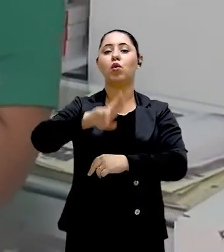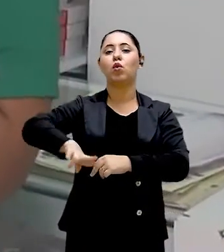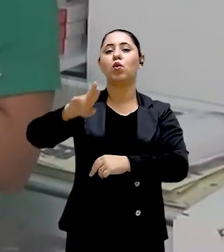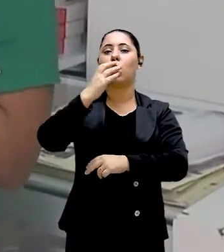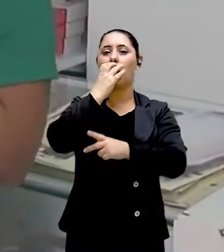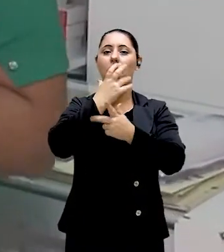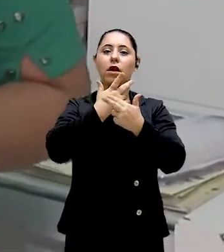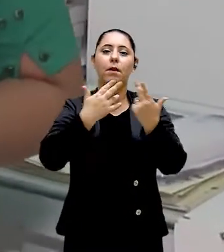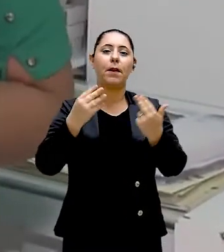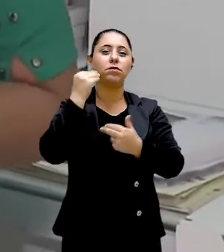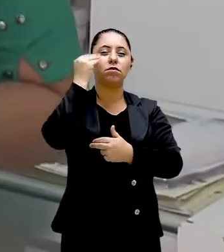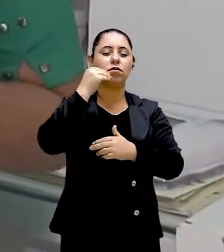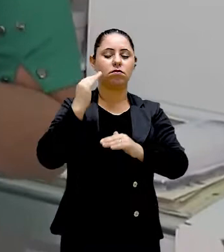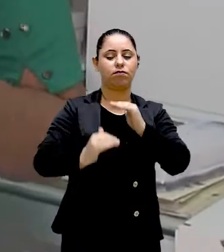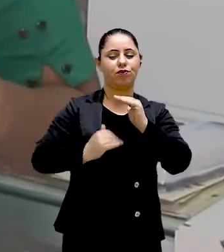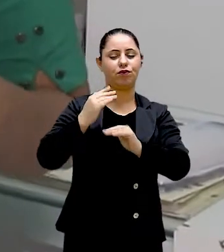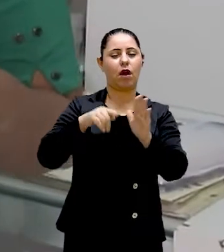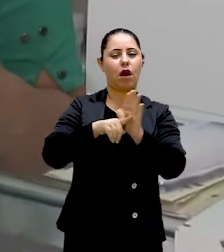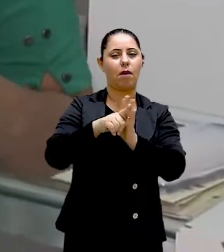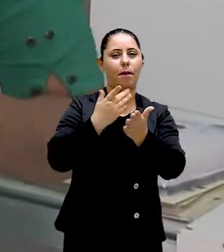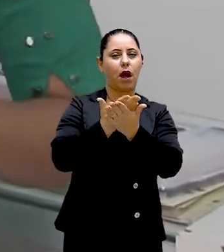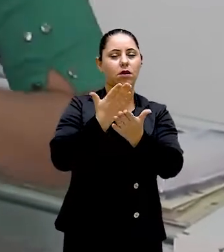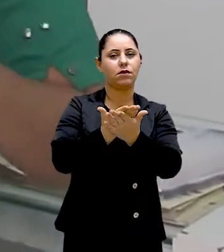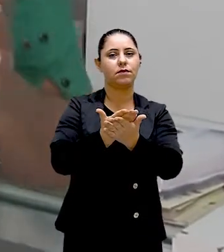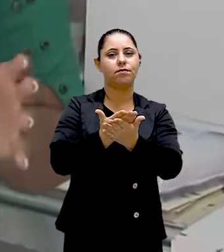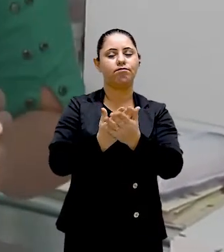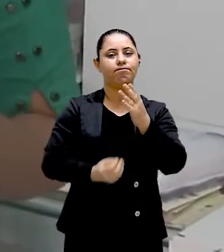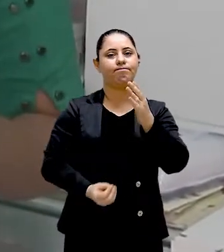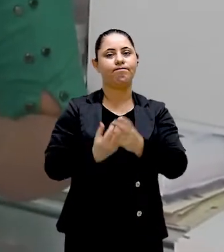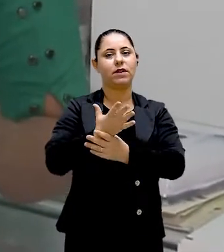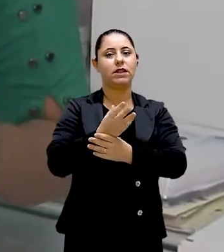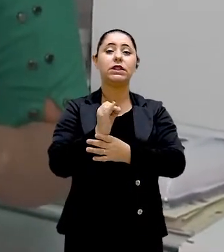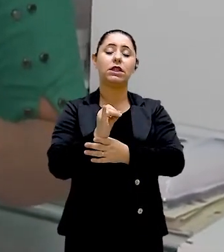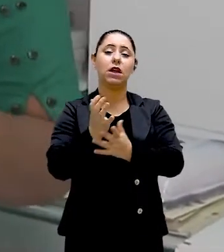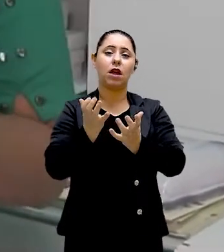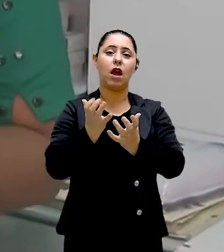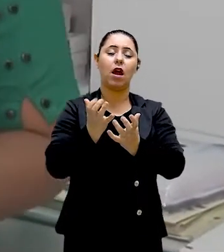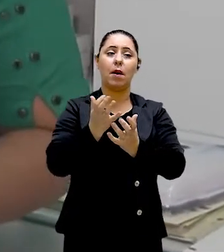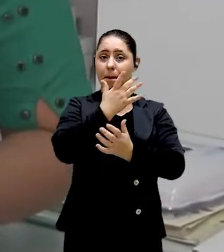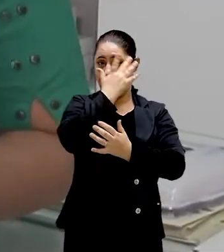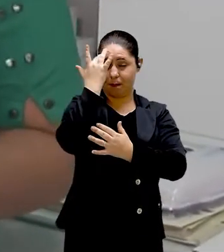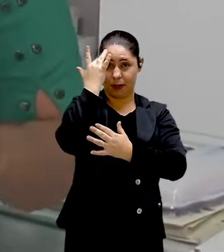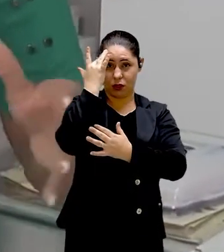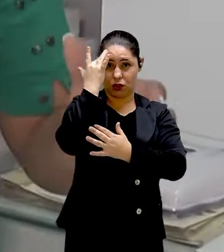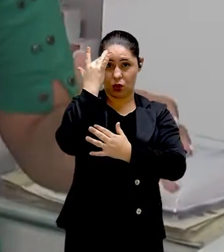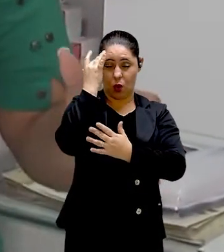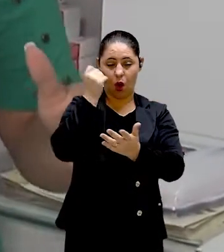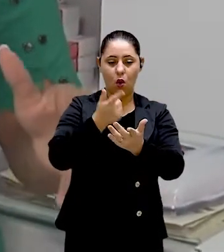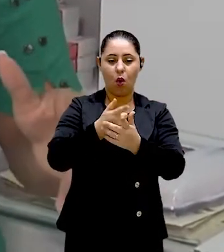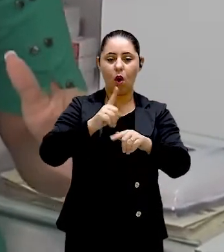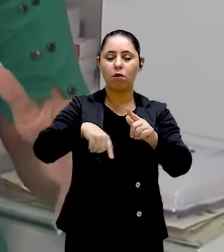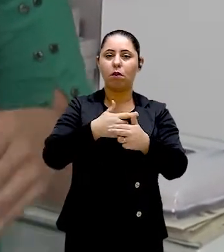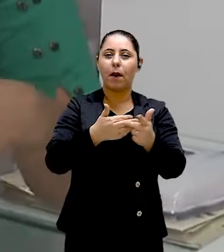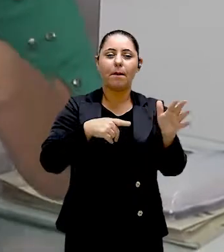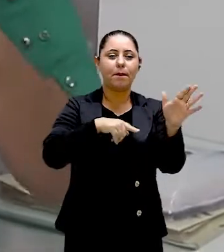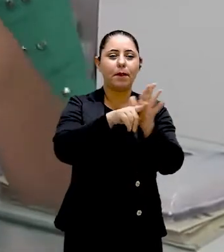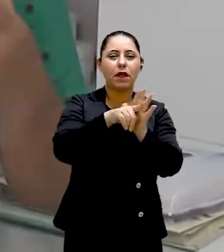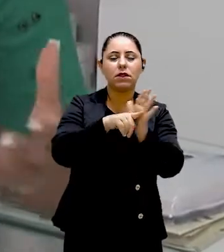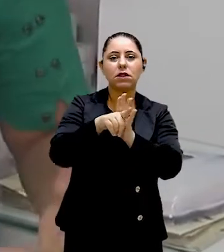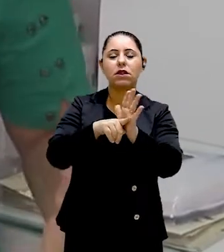no desenvolvimento do produto. Se quiser, o cliente tem que agir por conta própria, pesquisar na